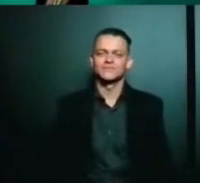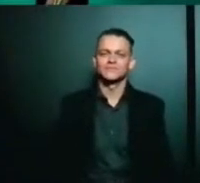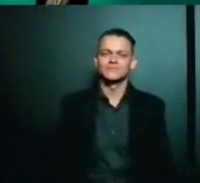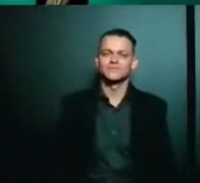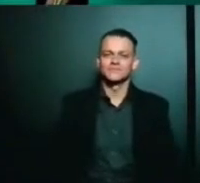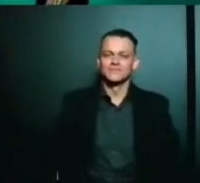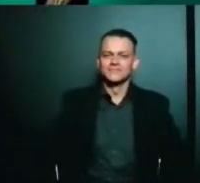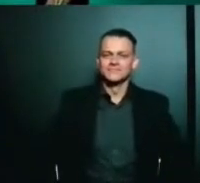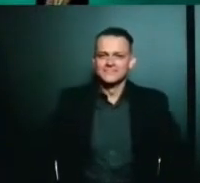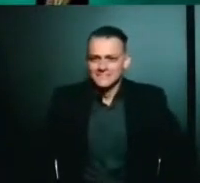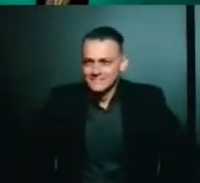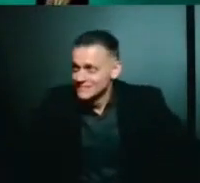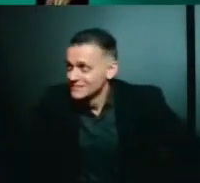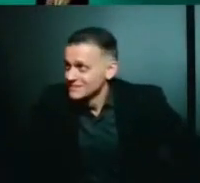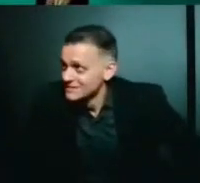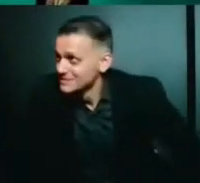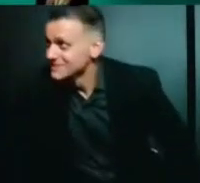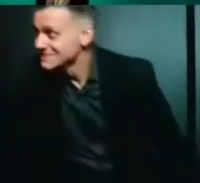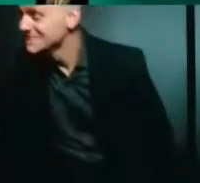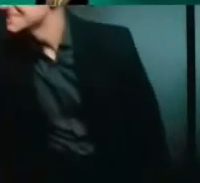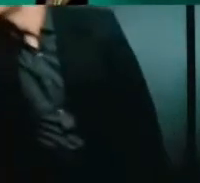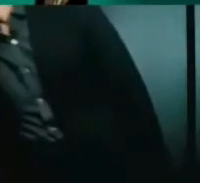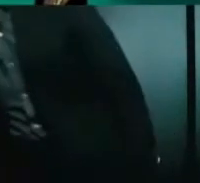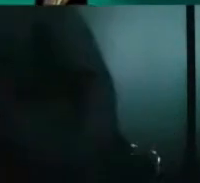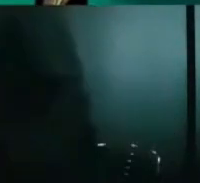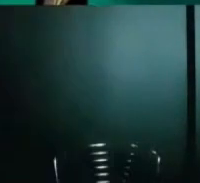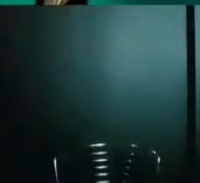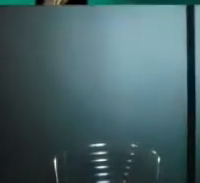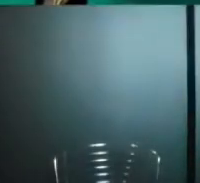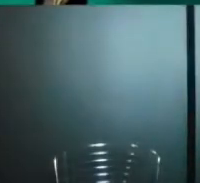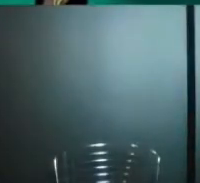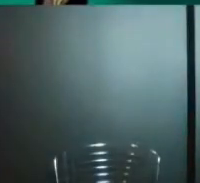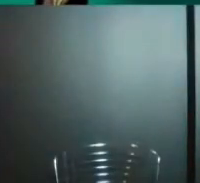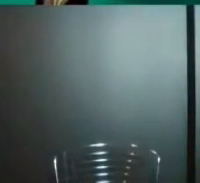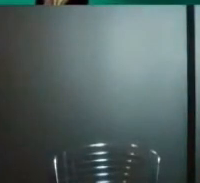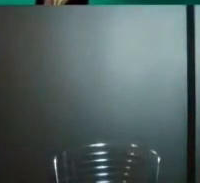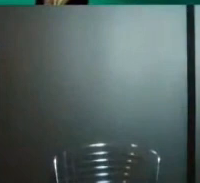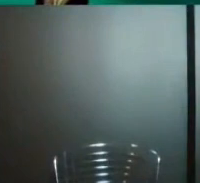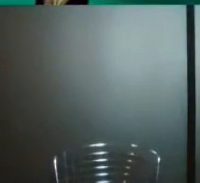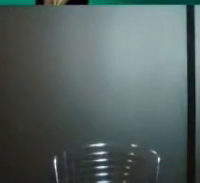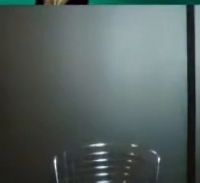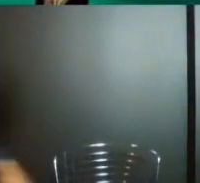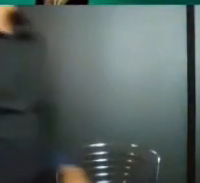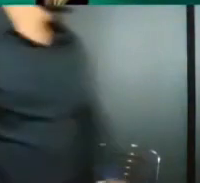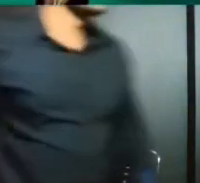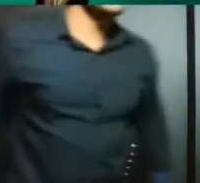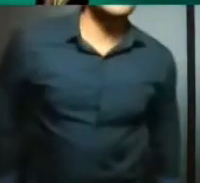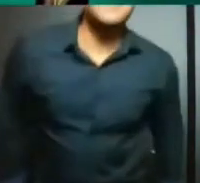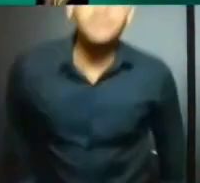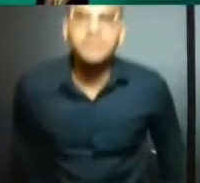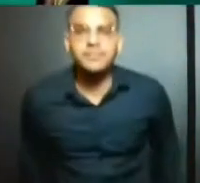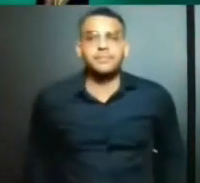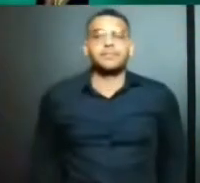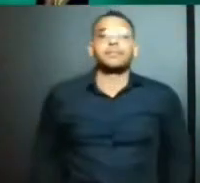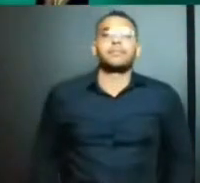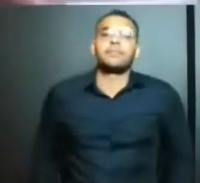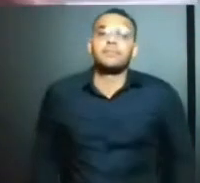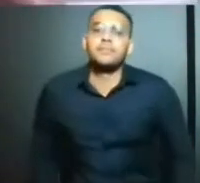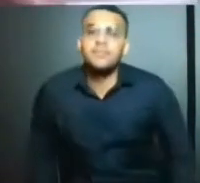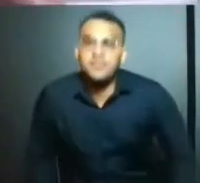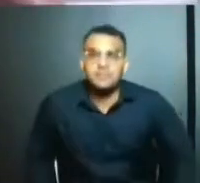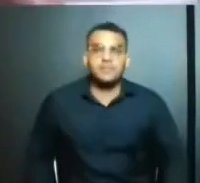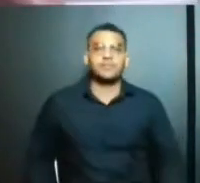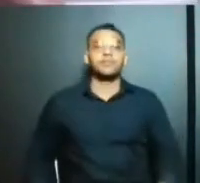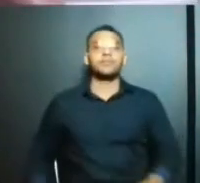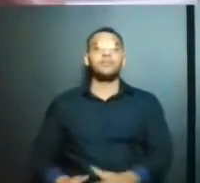A nossa queridíssima Ana Caroline Campagnolo, que é do nosso amado estado de Santa Catarina também. Obrigada.